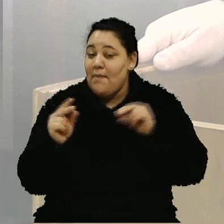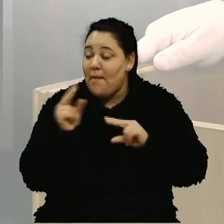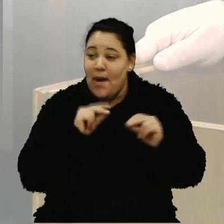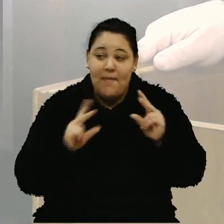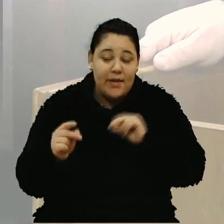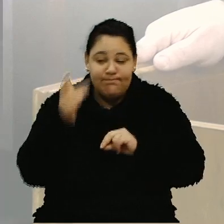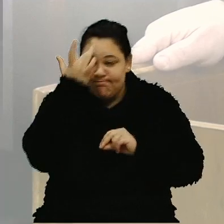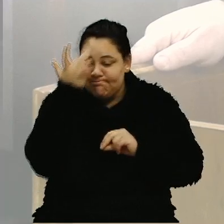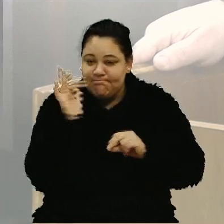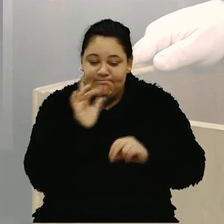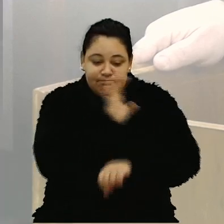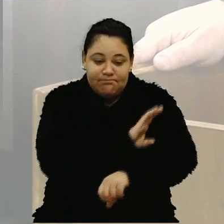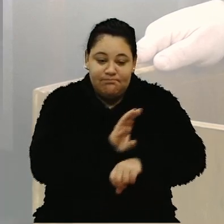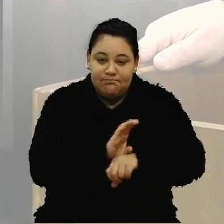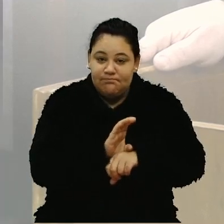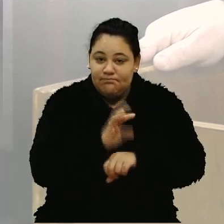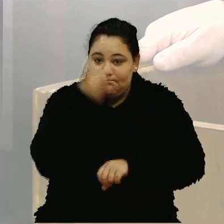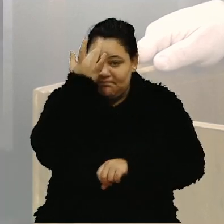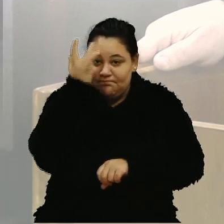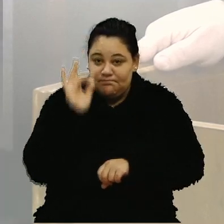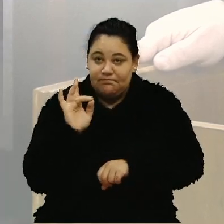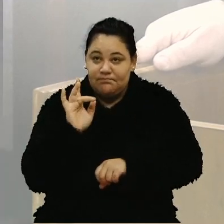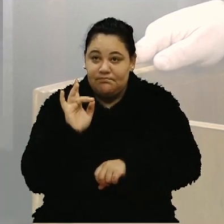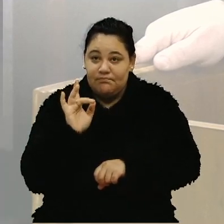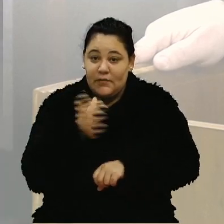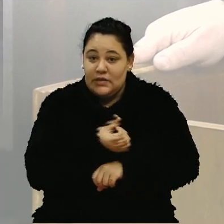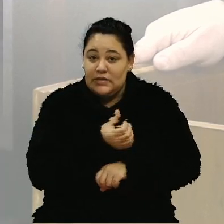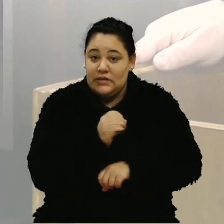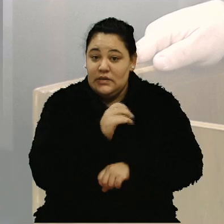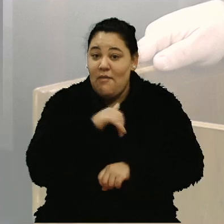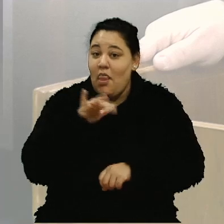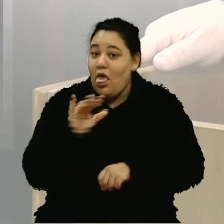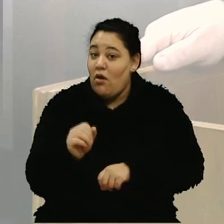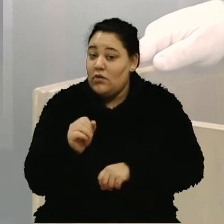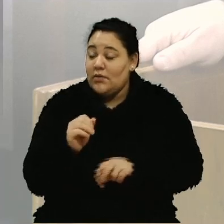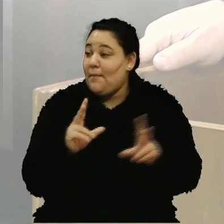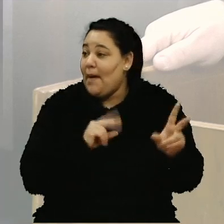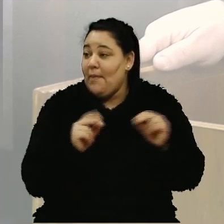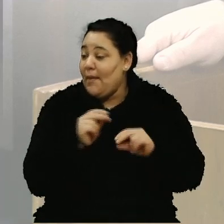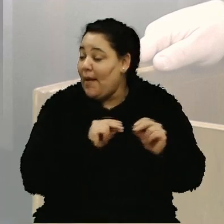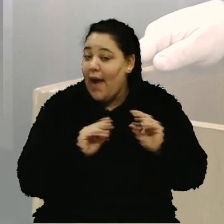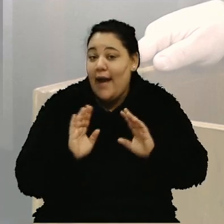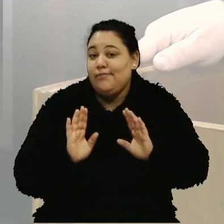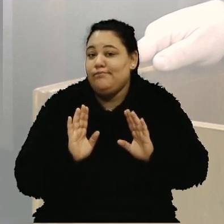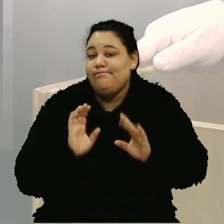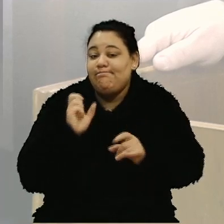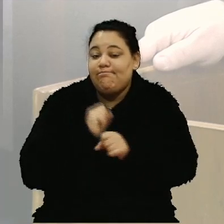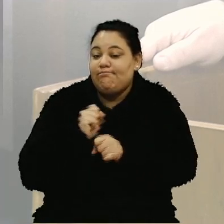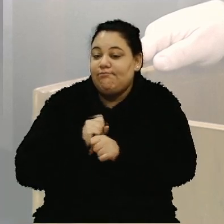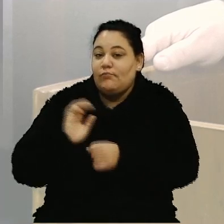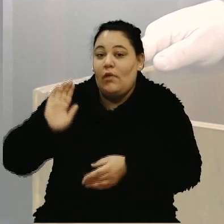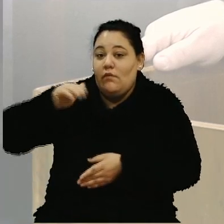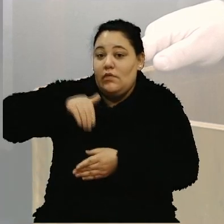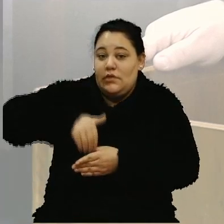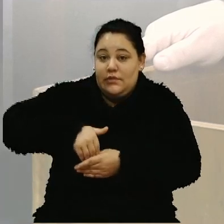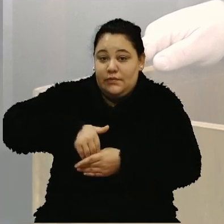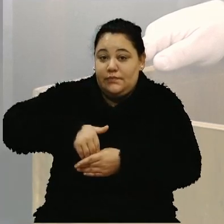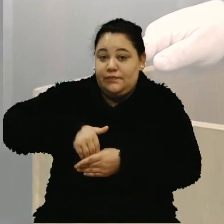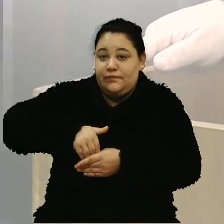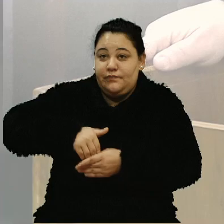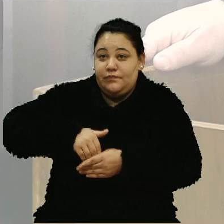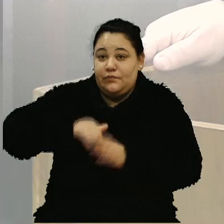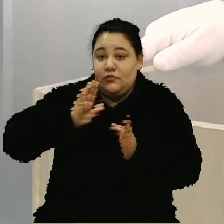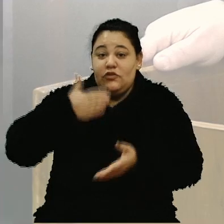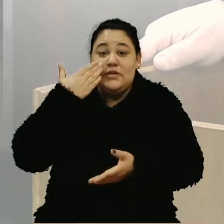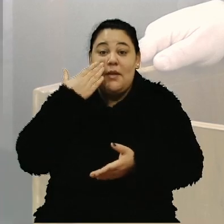ser, não falaram 60 milhões foi da boca para fora, tá? Ano eleitoral, que a gente sabe, né, o